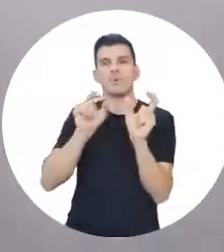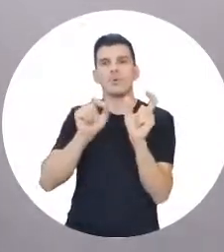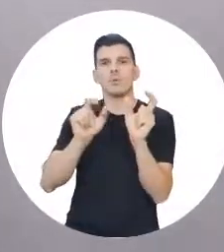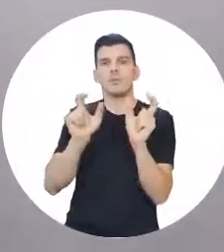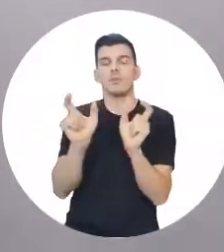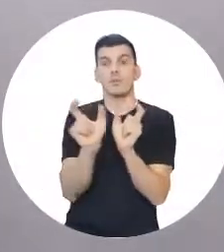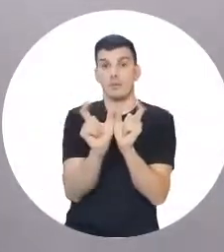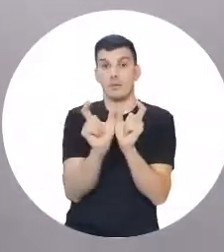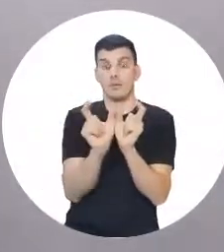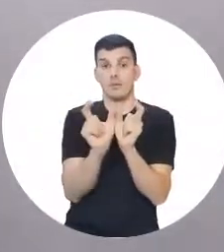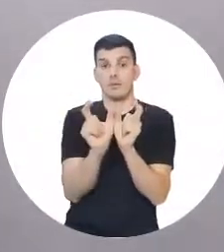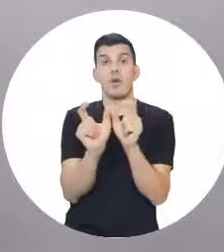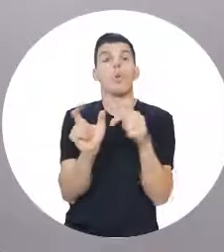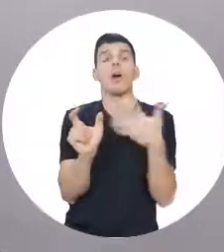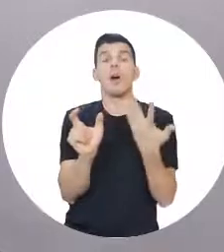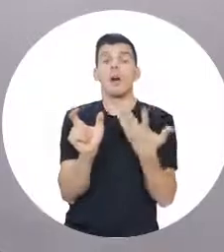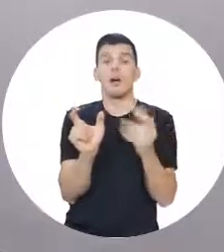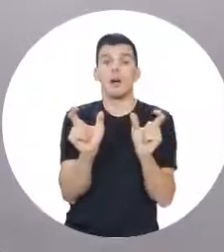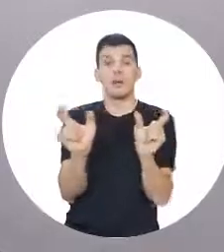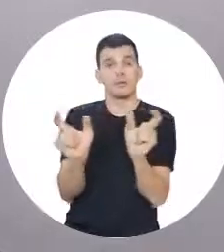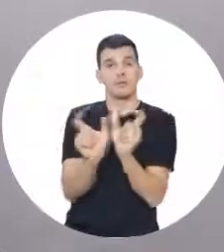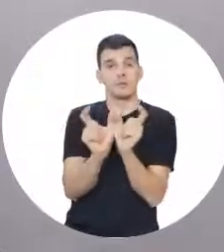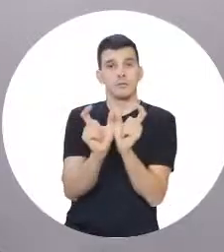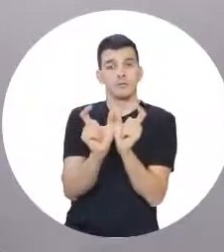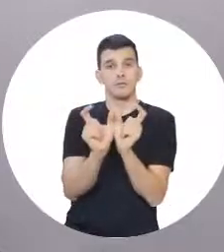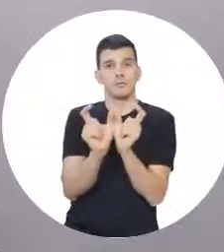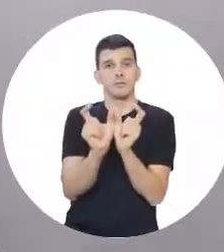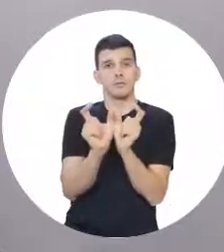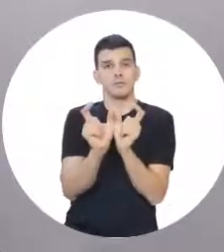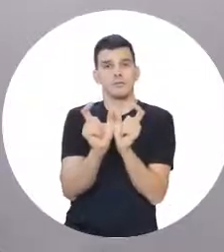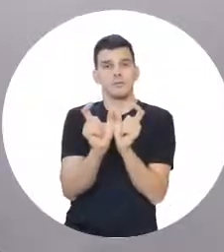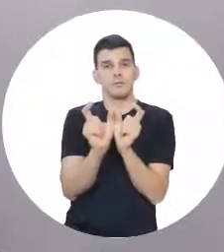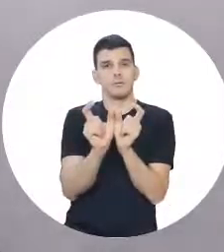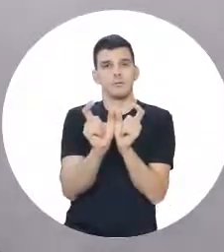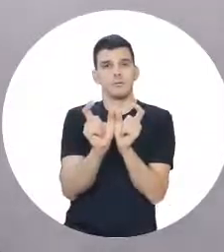terminação. Que terminação é essa?